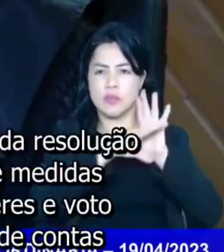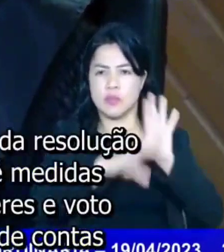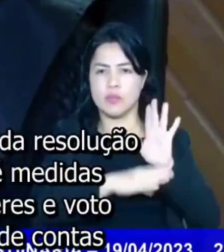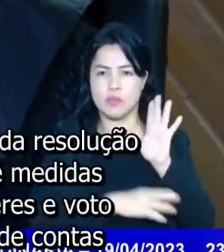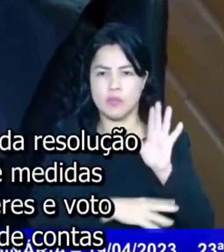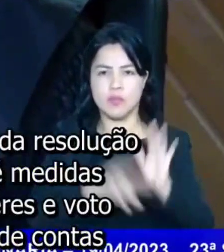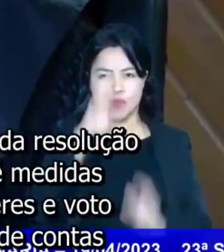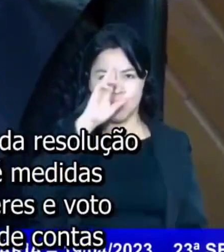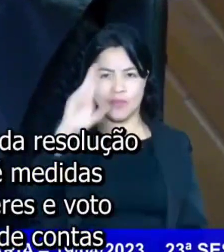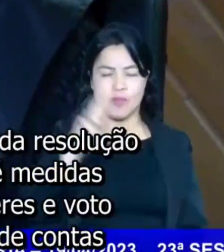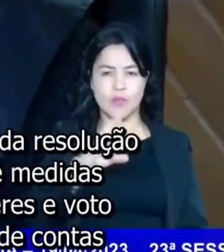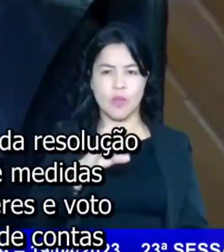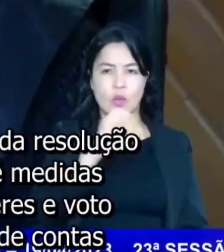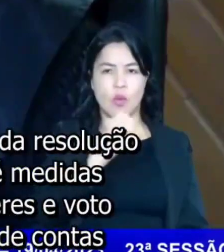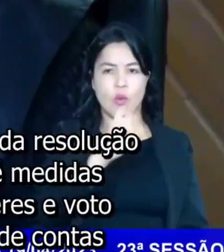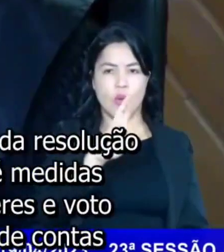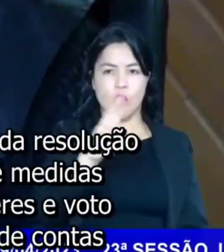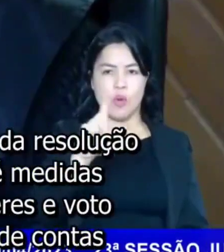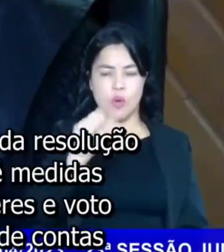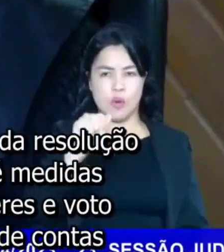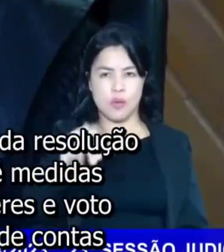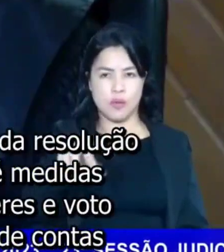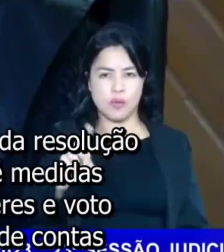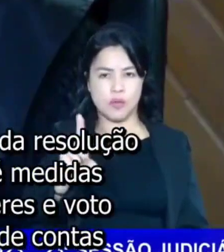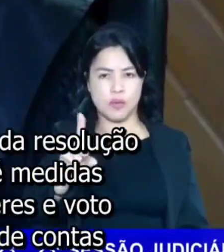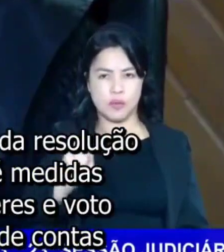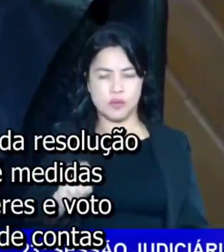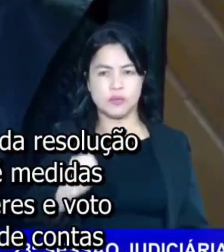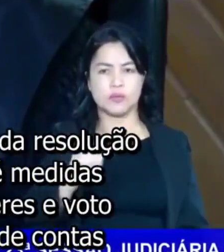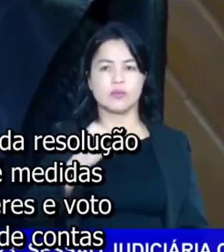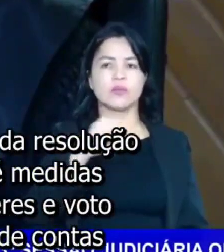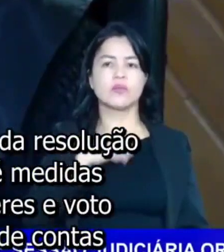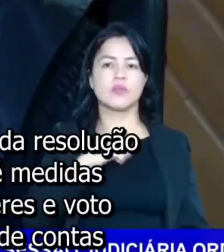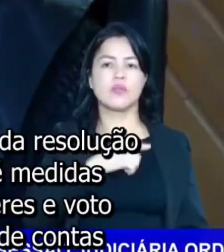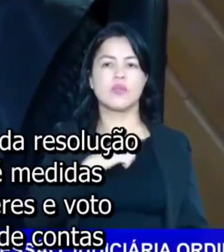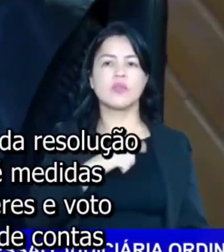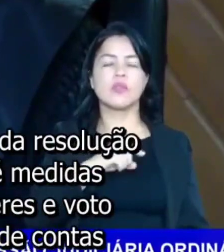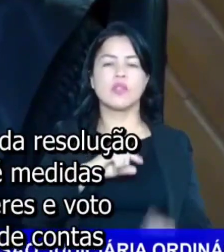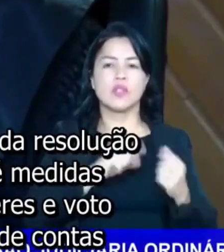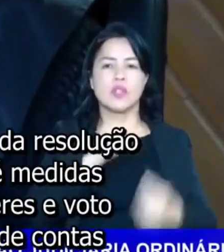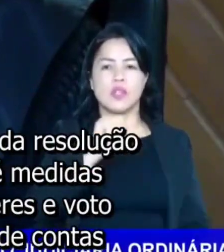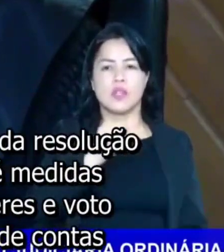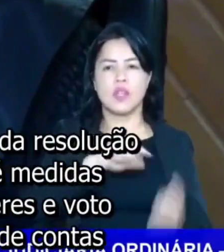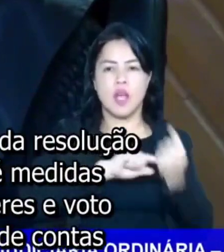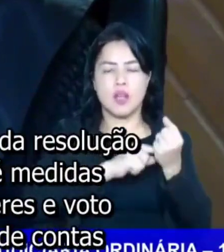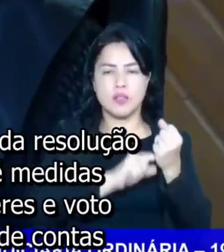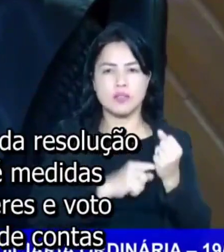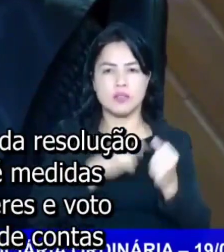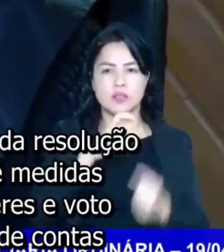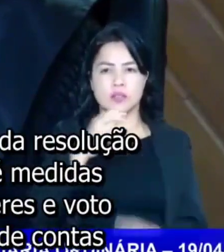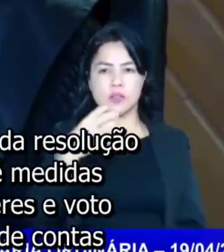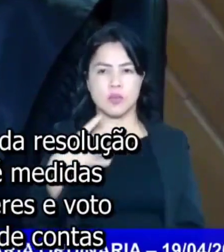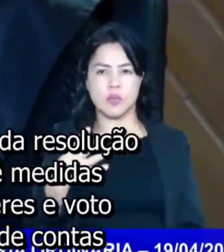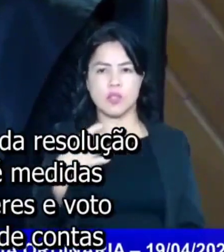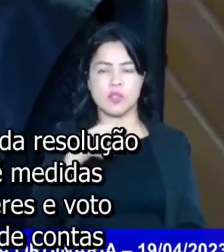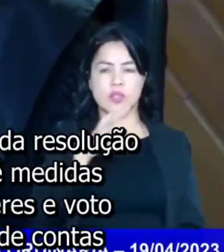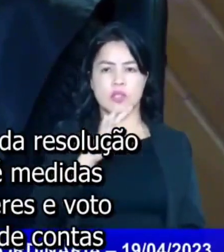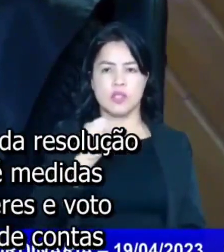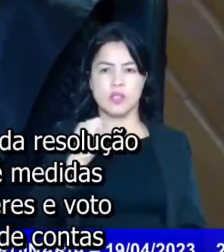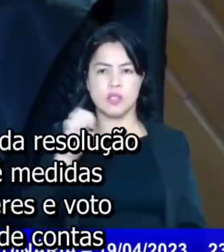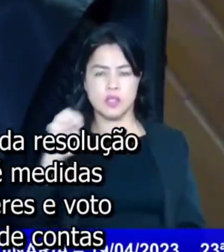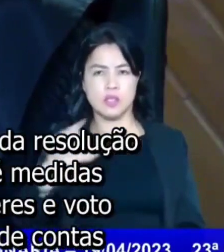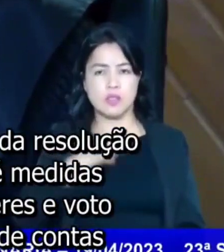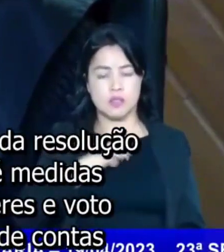Orlando. Então, na forma do artigo 74 da resolução do TSE, a aprovação das contas com ressalvas é medidas que